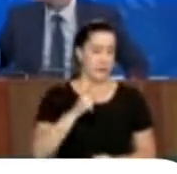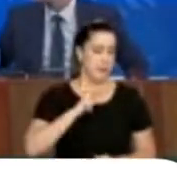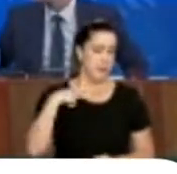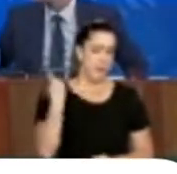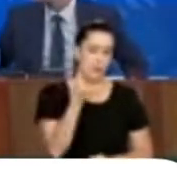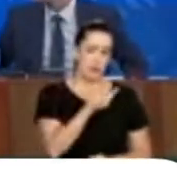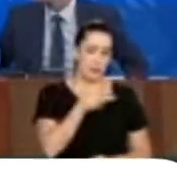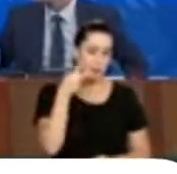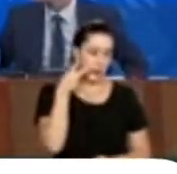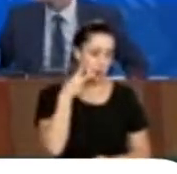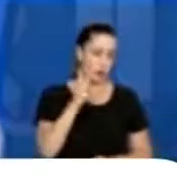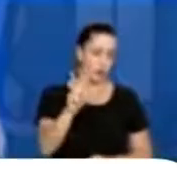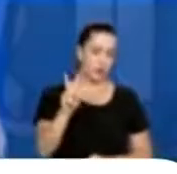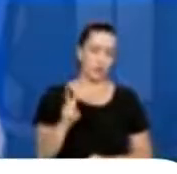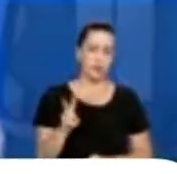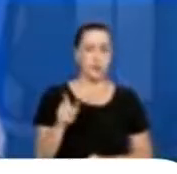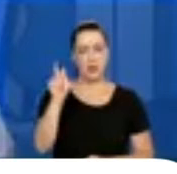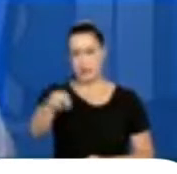recebemos de questionamento,